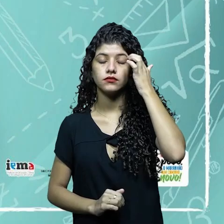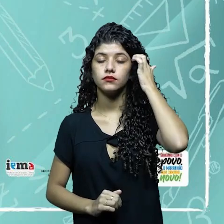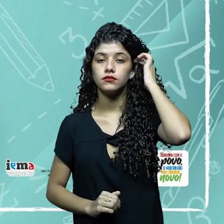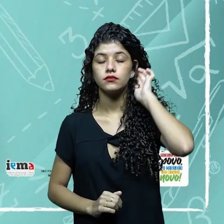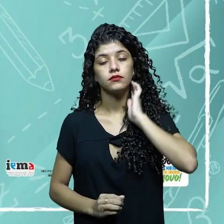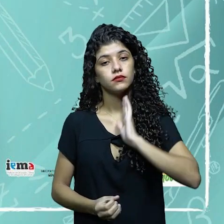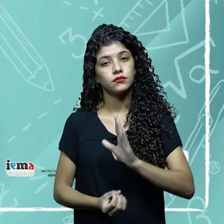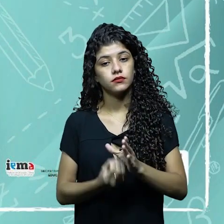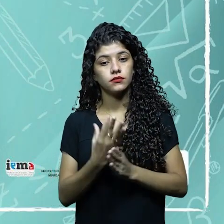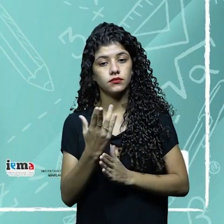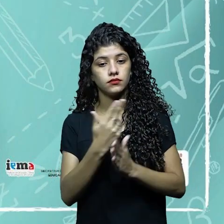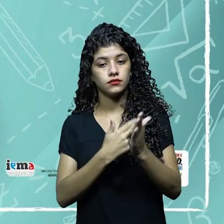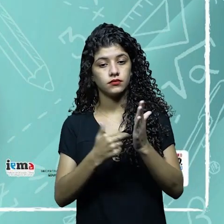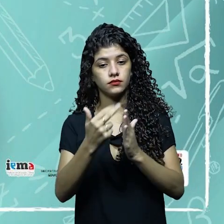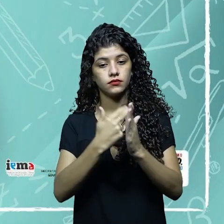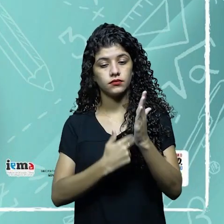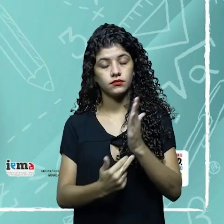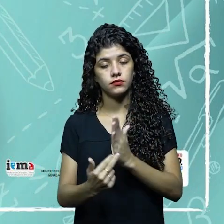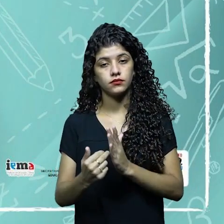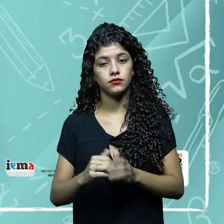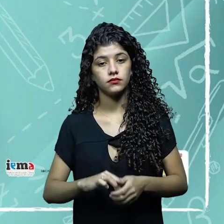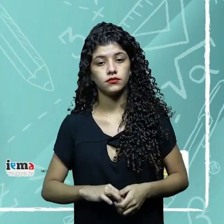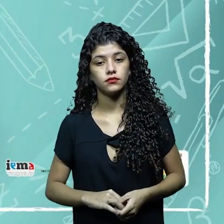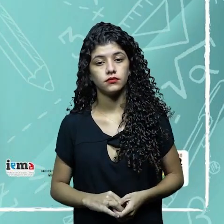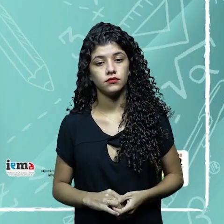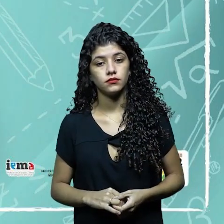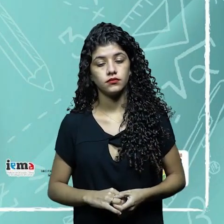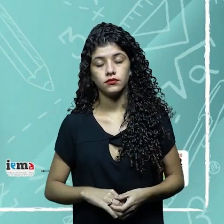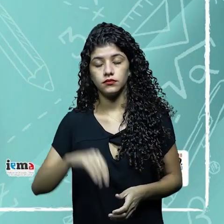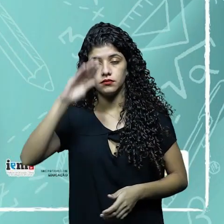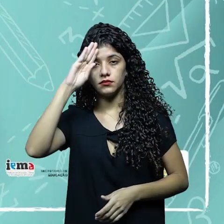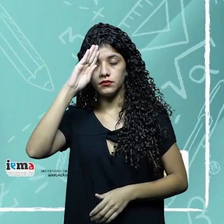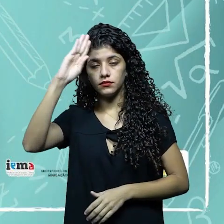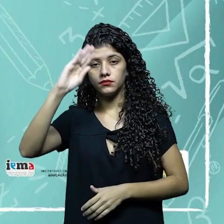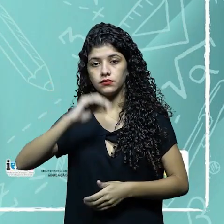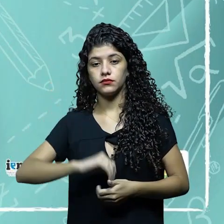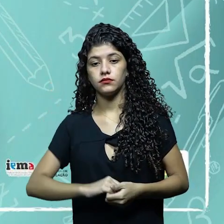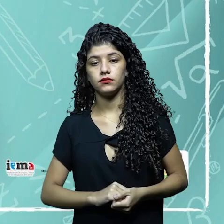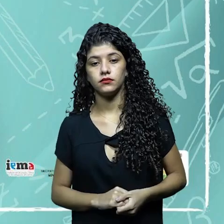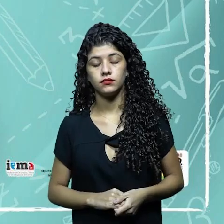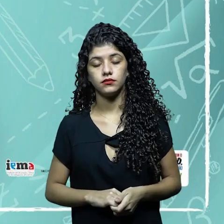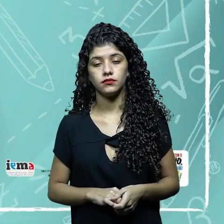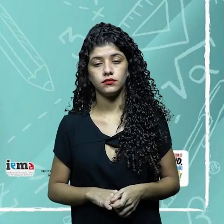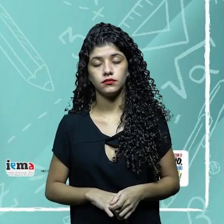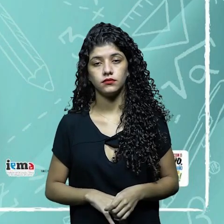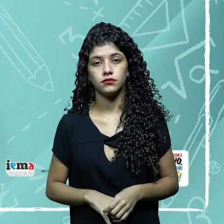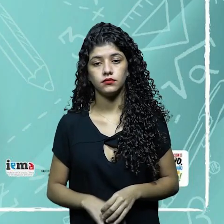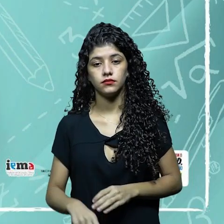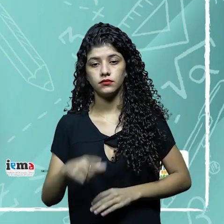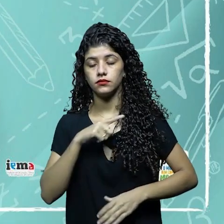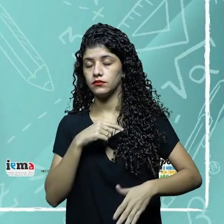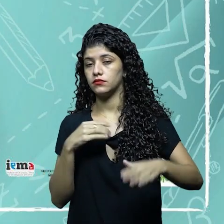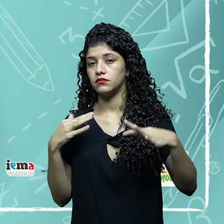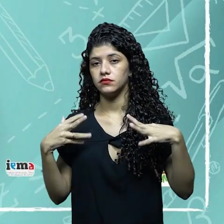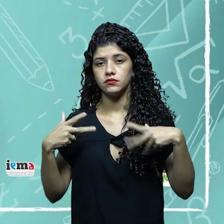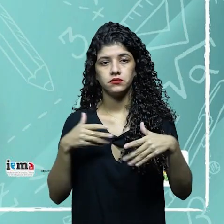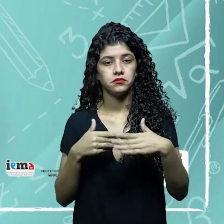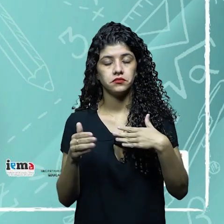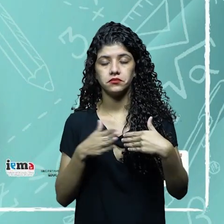É o menu de criação de desenho. E a linha é o principal, tá? Porque por ela a gente faz todo e